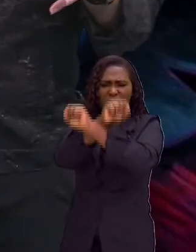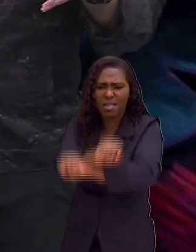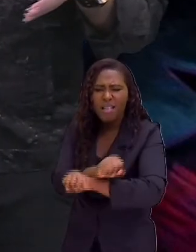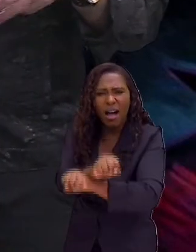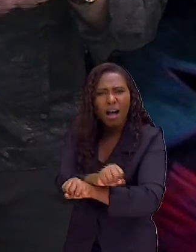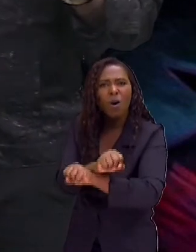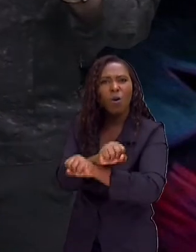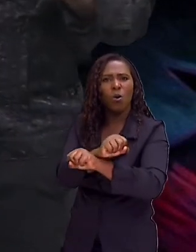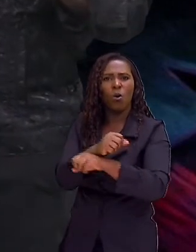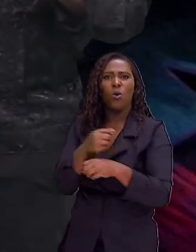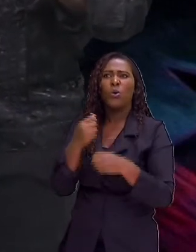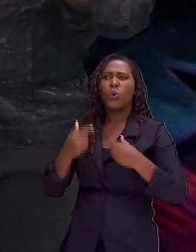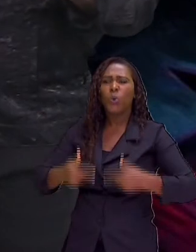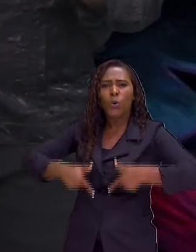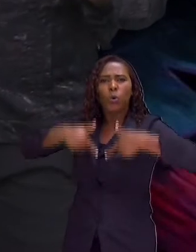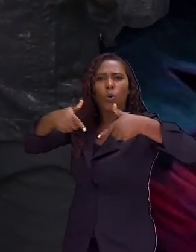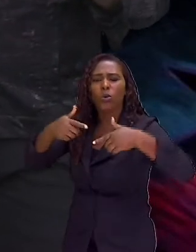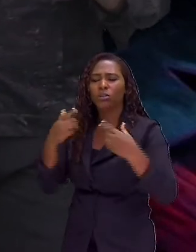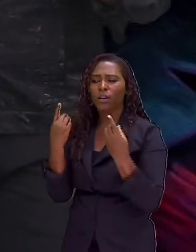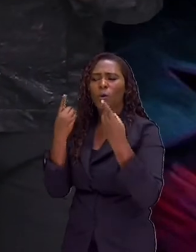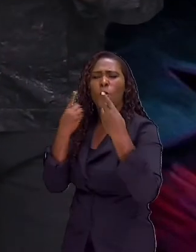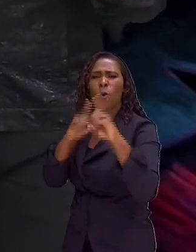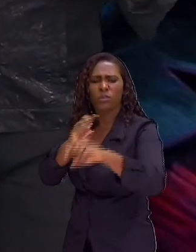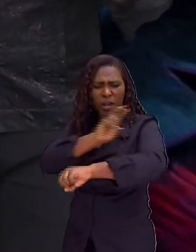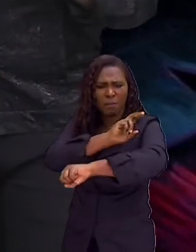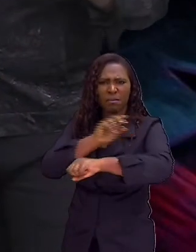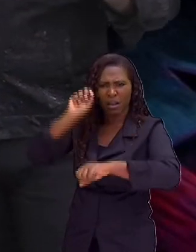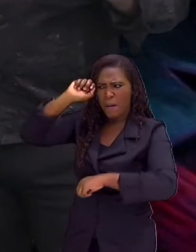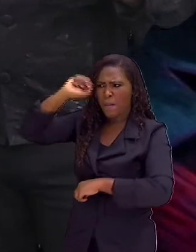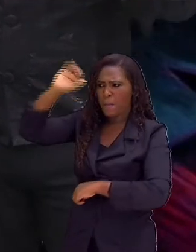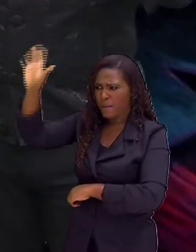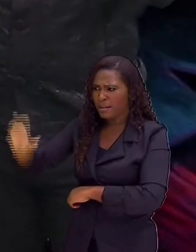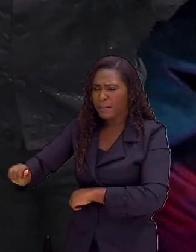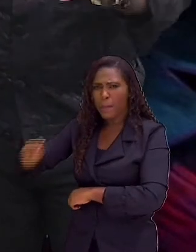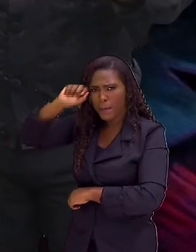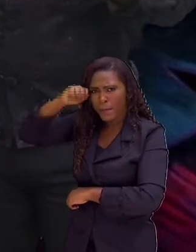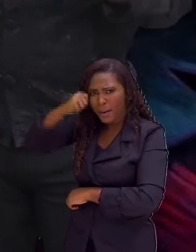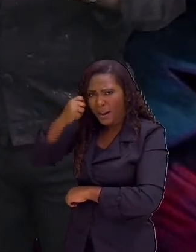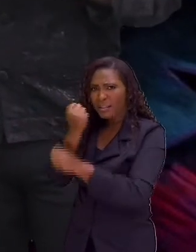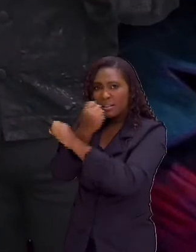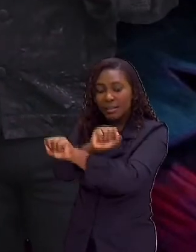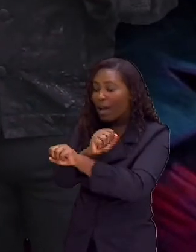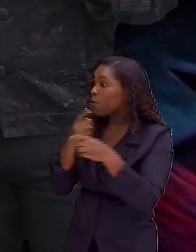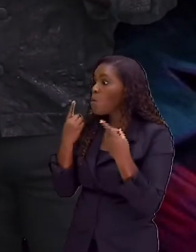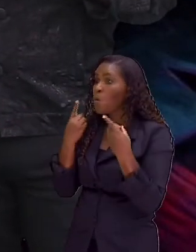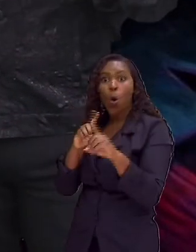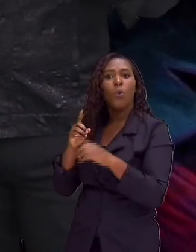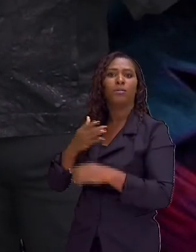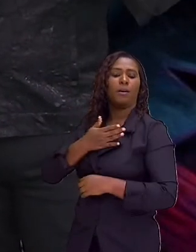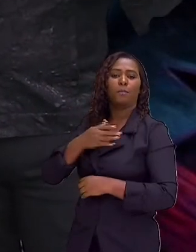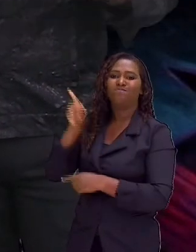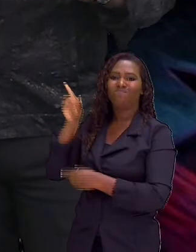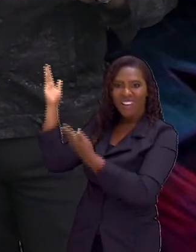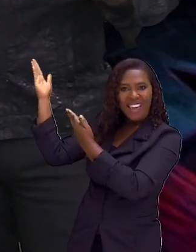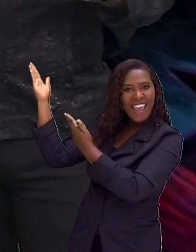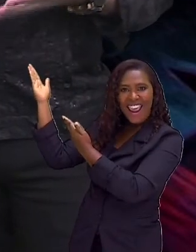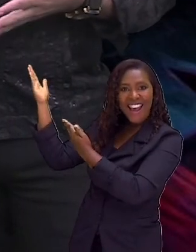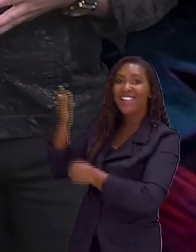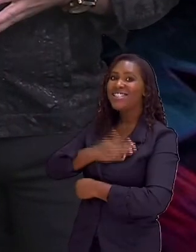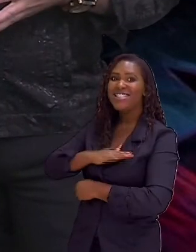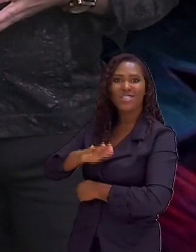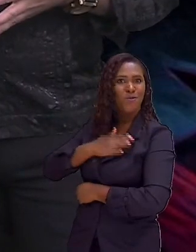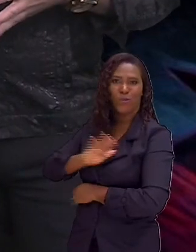de indígenas e mestiços. Apesar de não ter nenhuma proposta clara para o futuro país